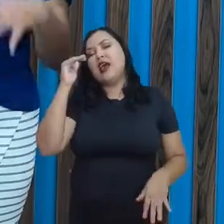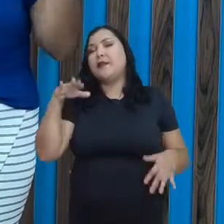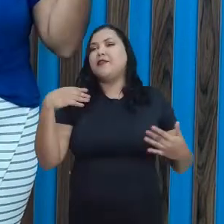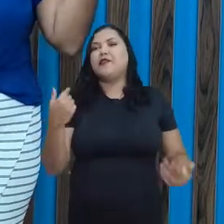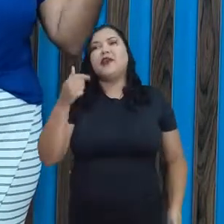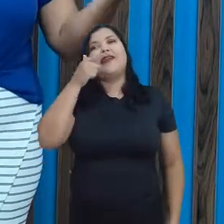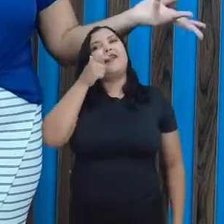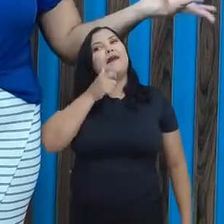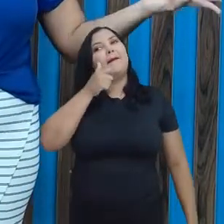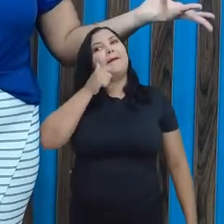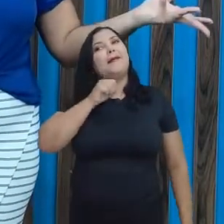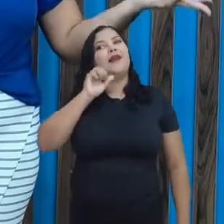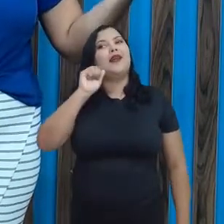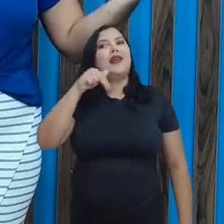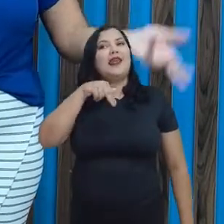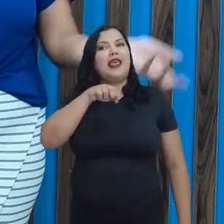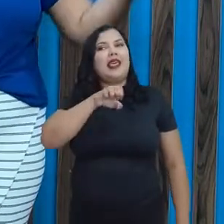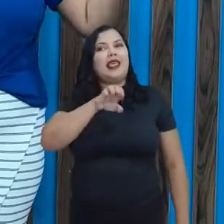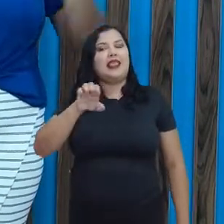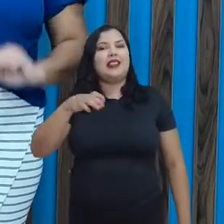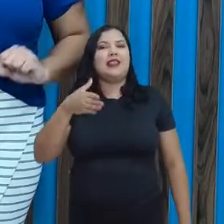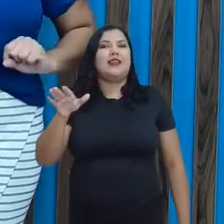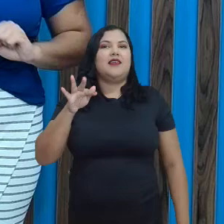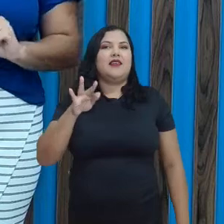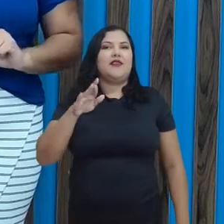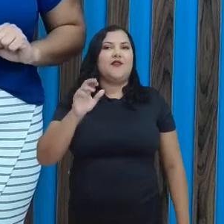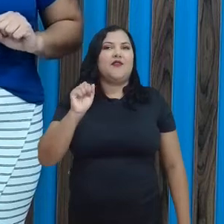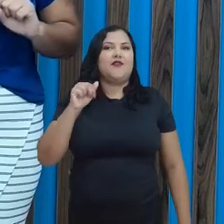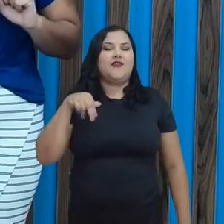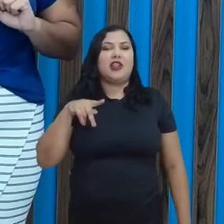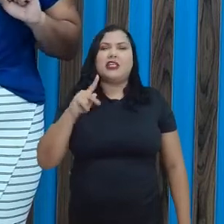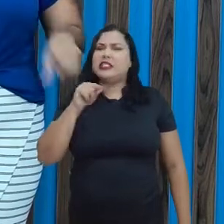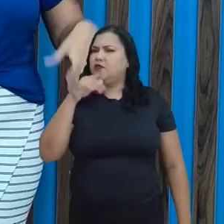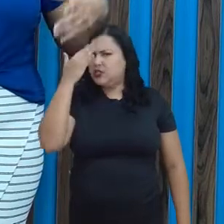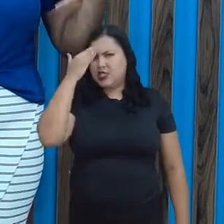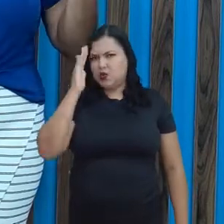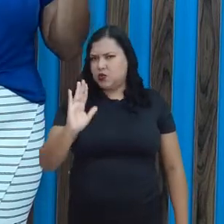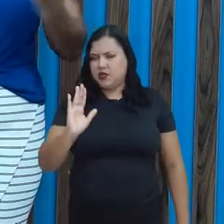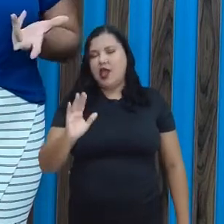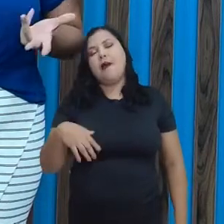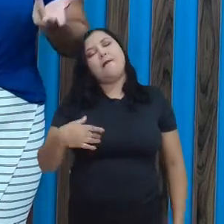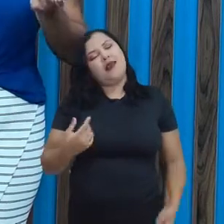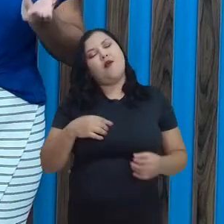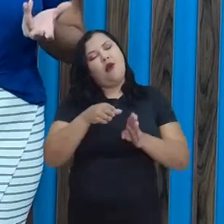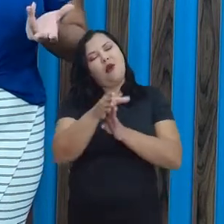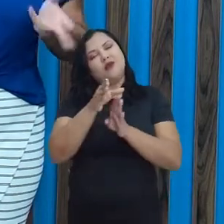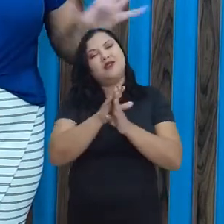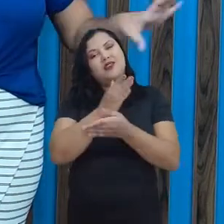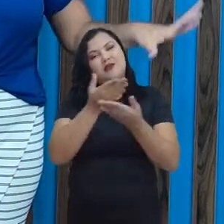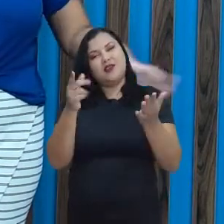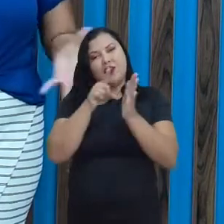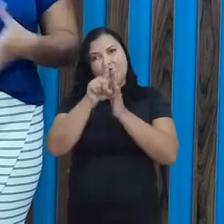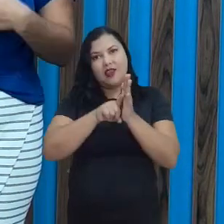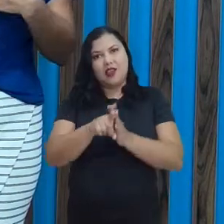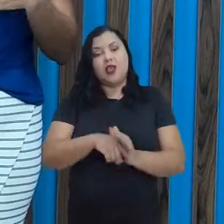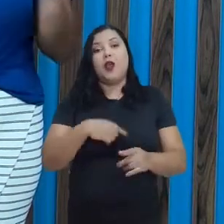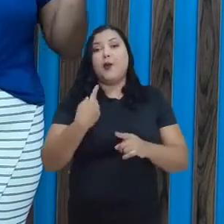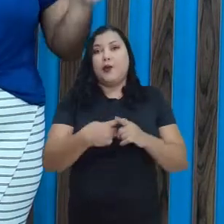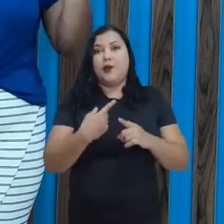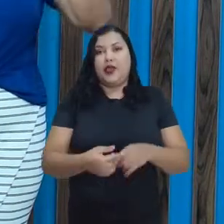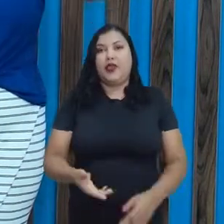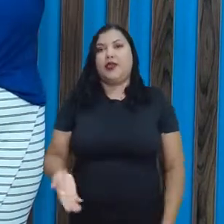Frank? E aí, se vocês não sabem, eu recomendo que vocês pesquisem. Porque o seu diário é um dos